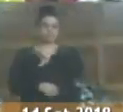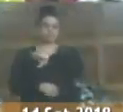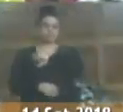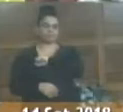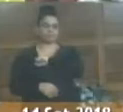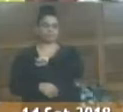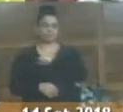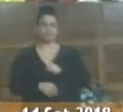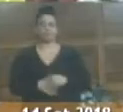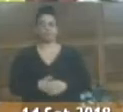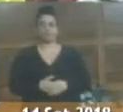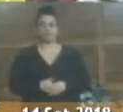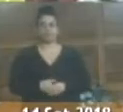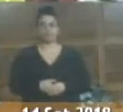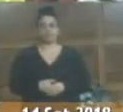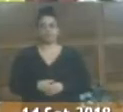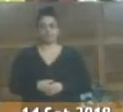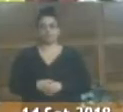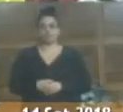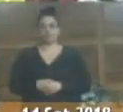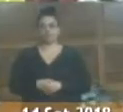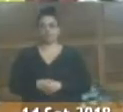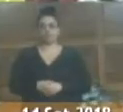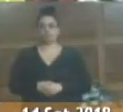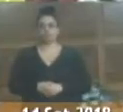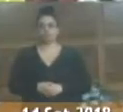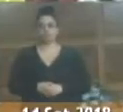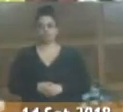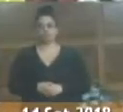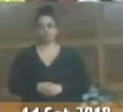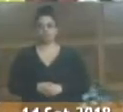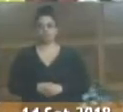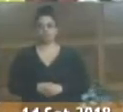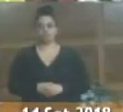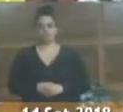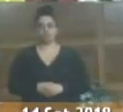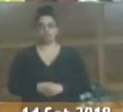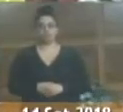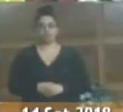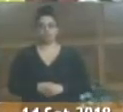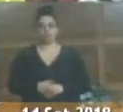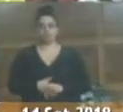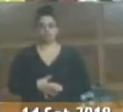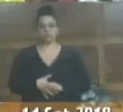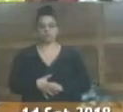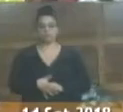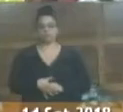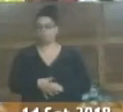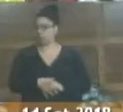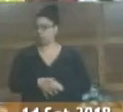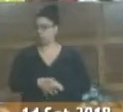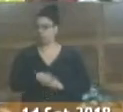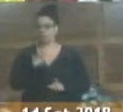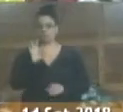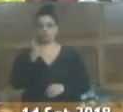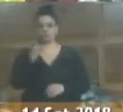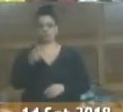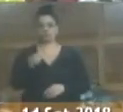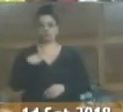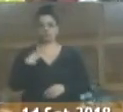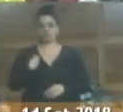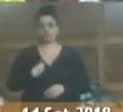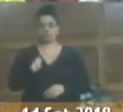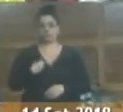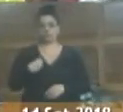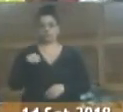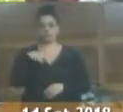mozona. Gustavo, Joaquim, né? Esse chato, mas é legal. Eu estou